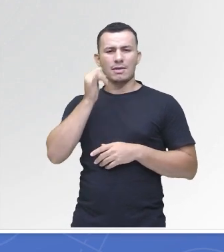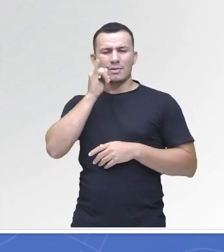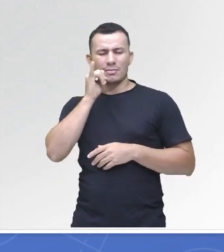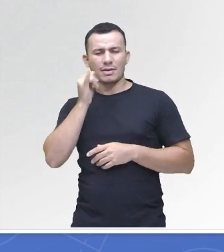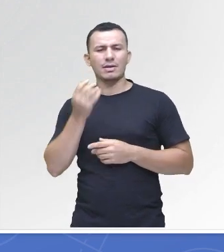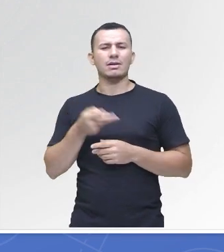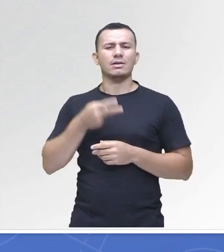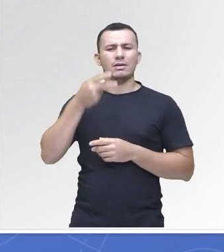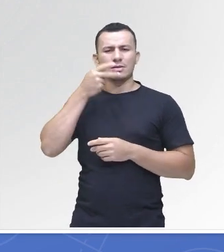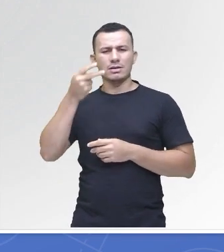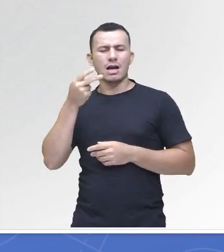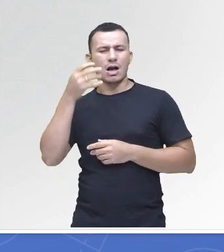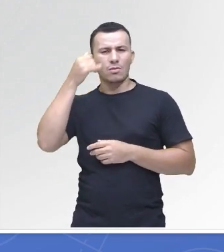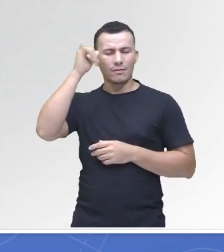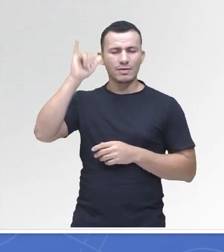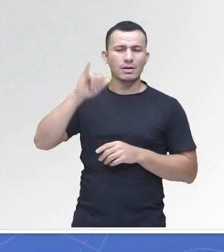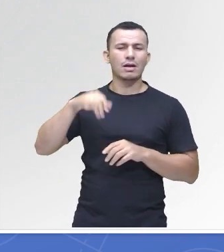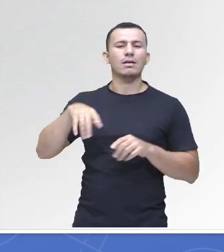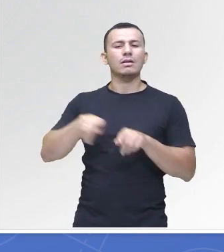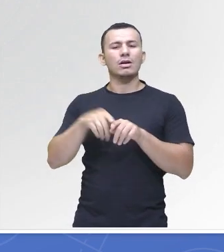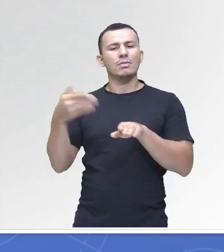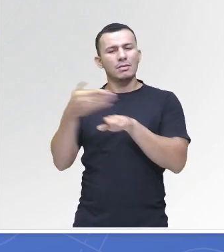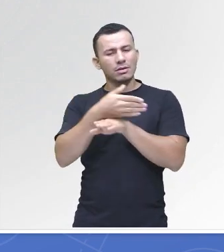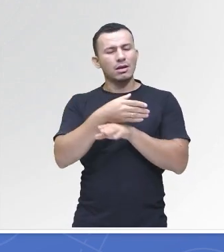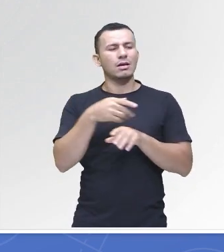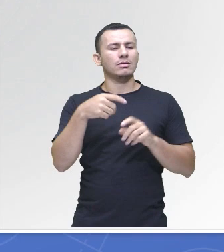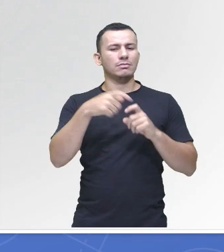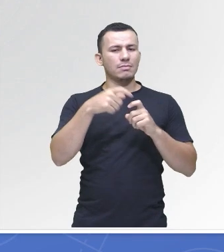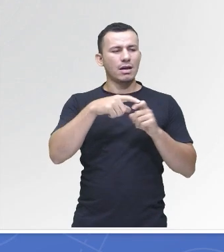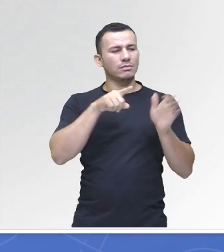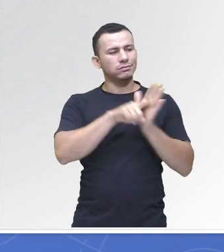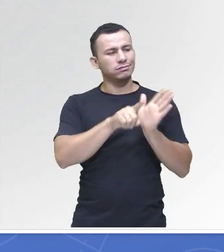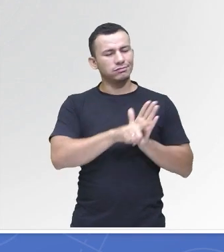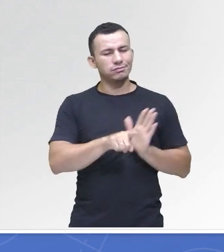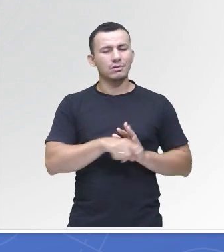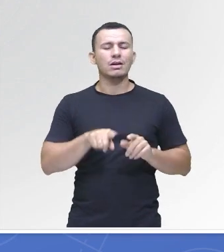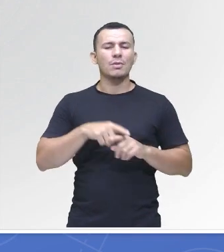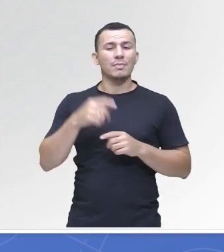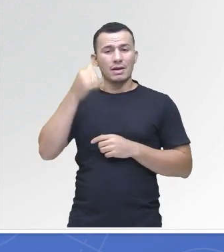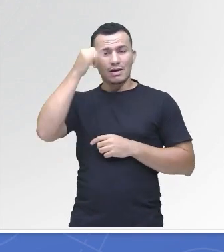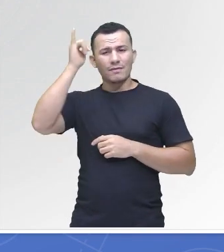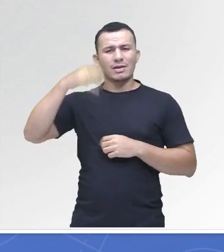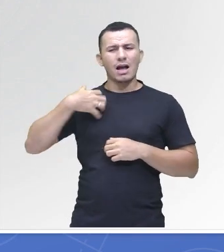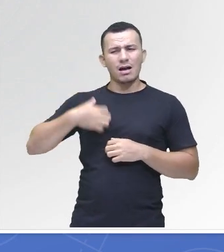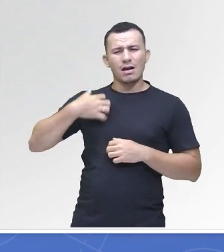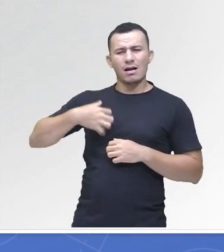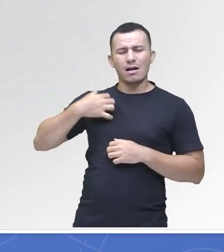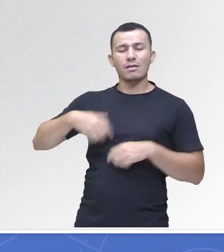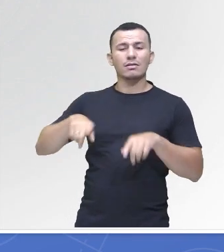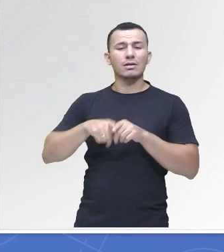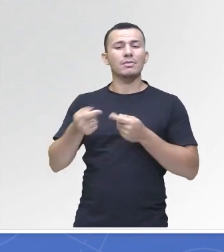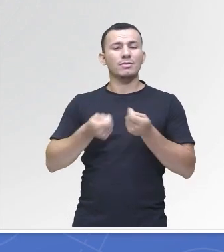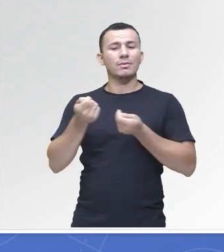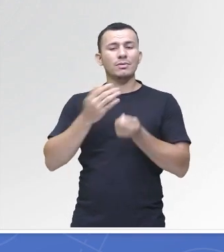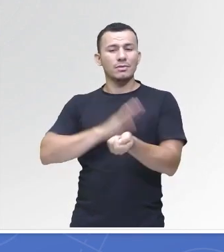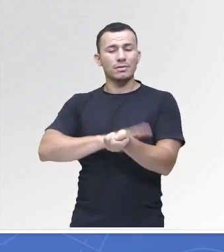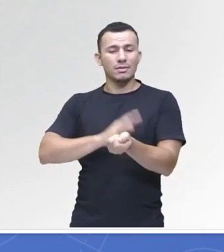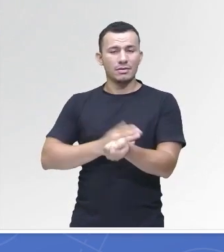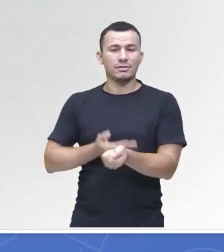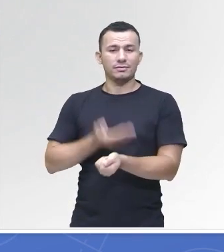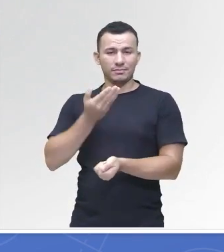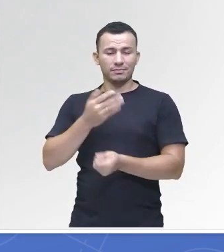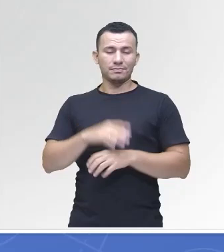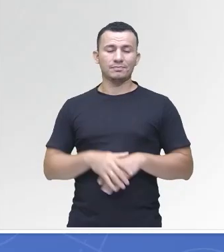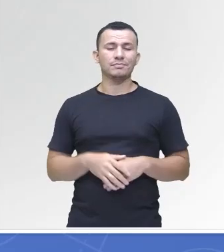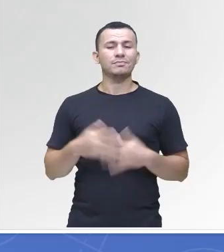cigarro, consultar um médico, evitar o estresse e também controlar a pressão arterial, tá bom? Então,